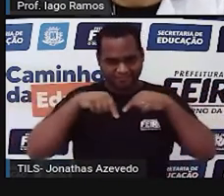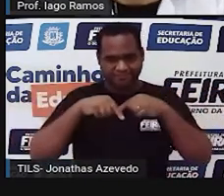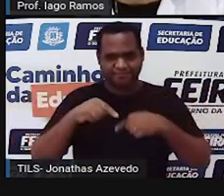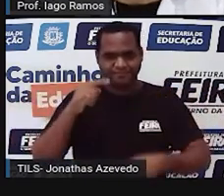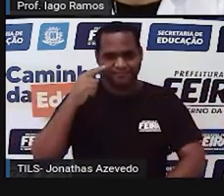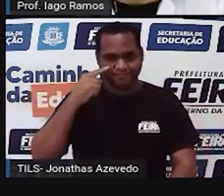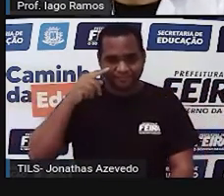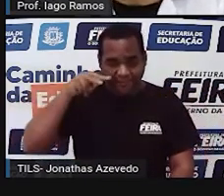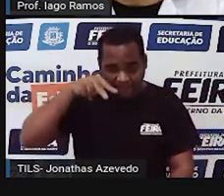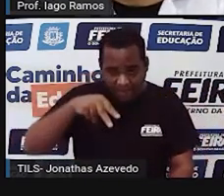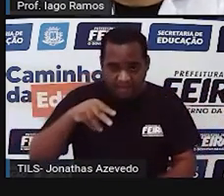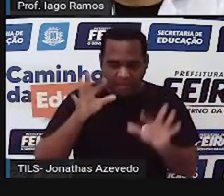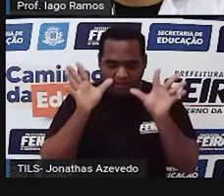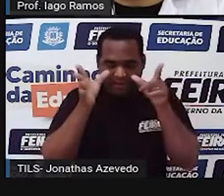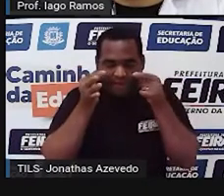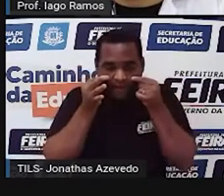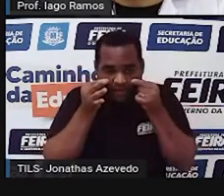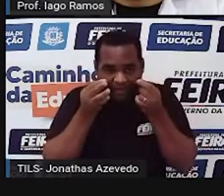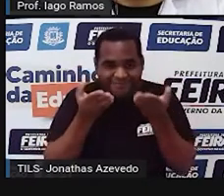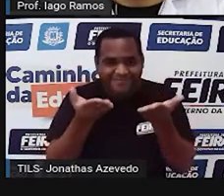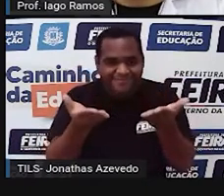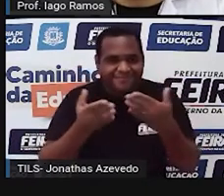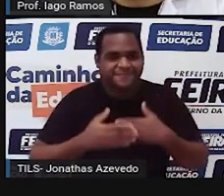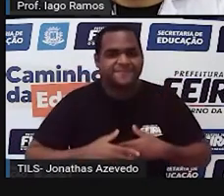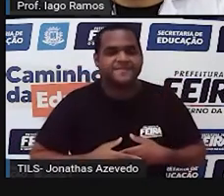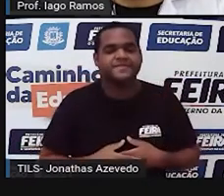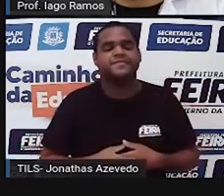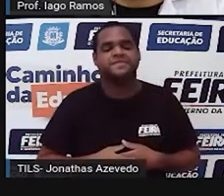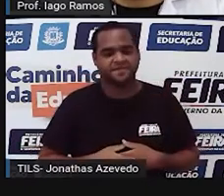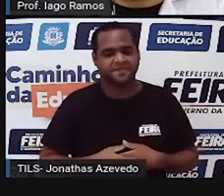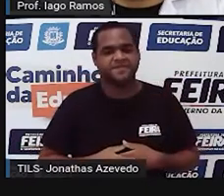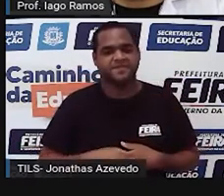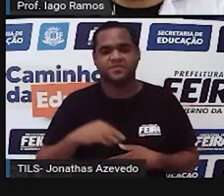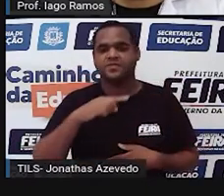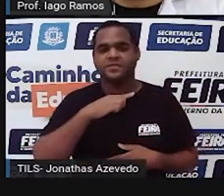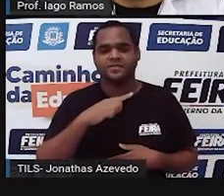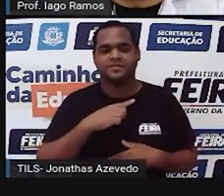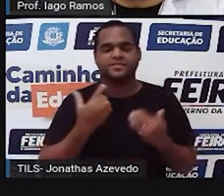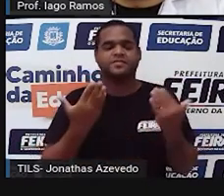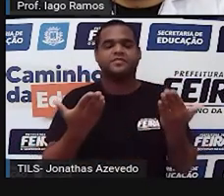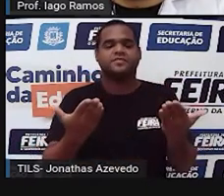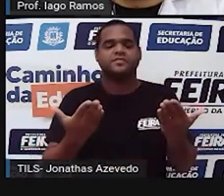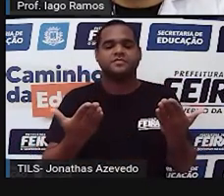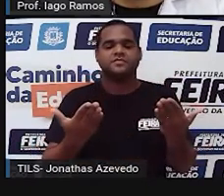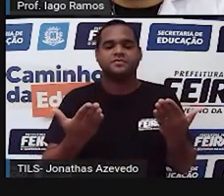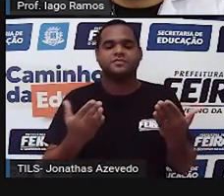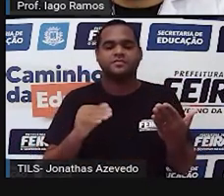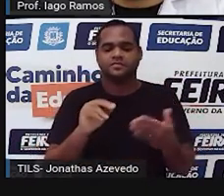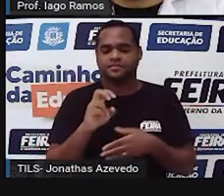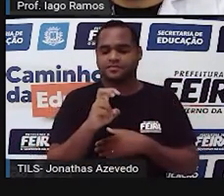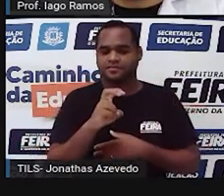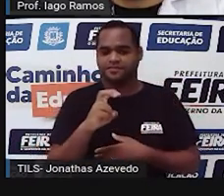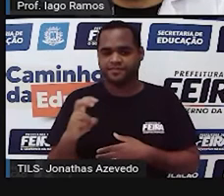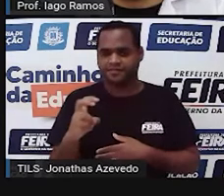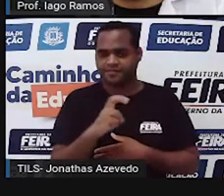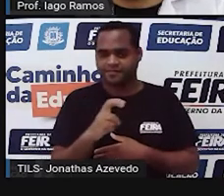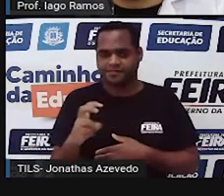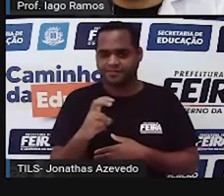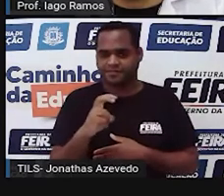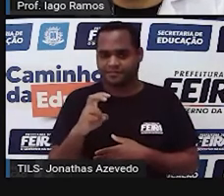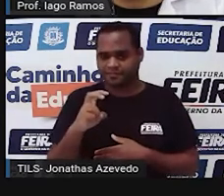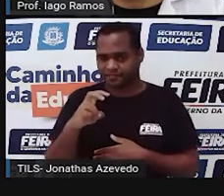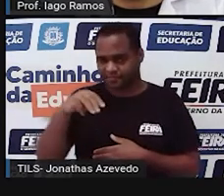vista de um campo de futebol tá então tá aqui o campo de futebol o comprimento desse campo de